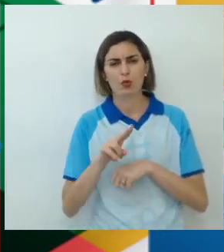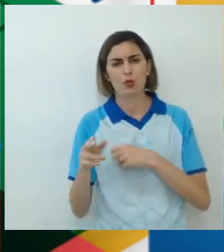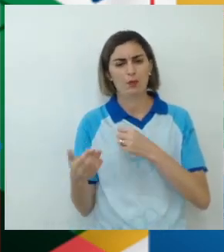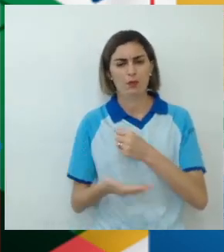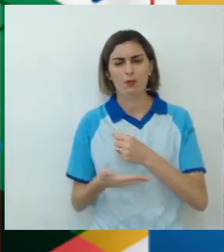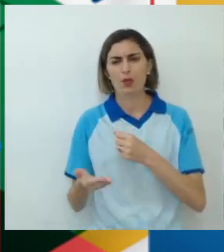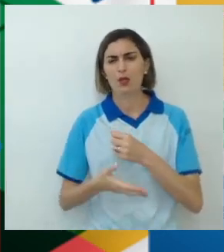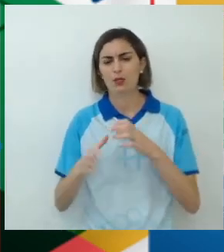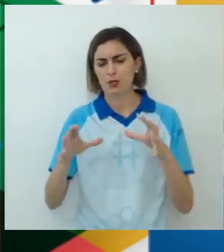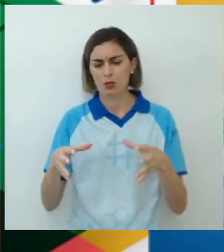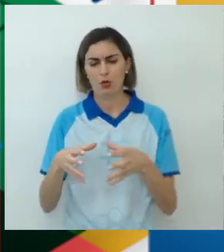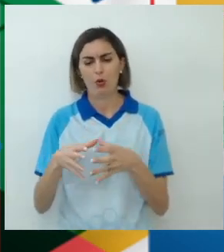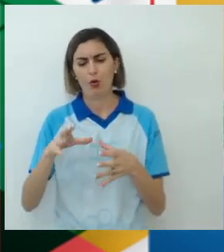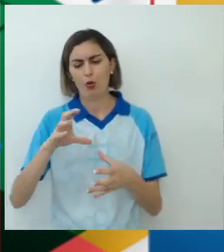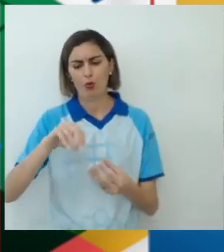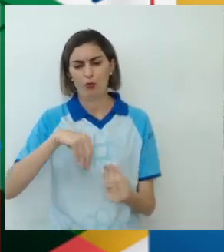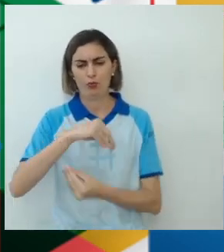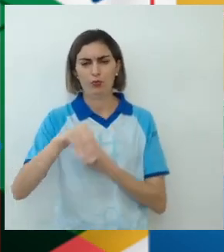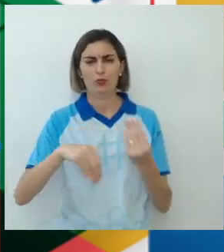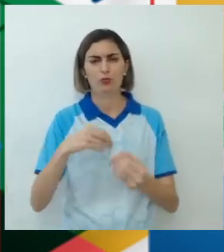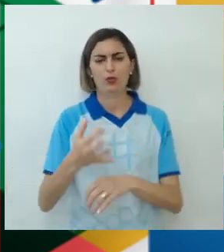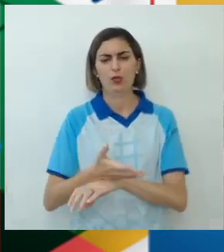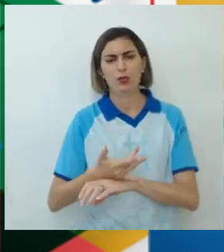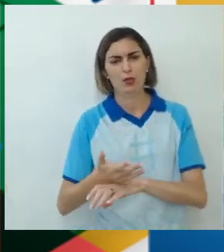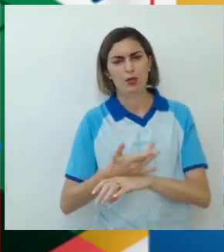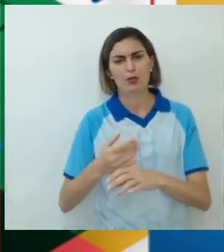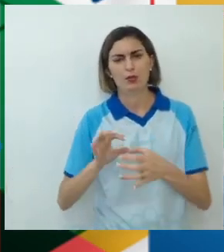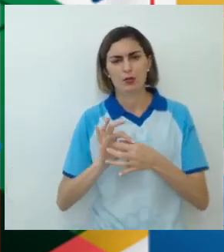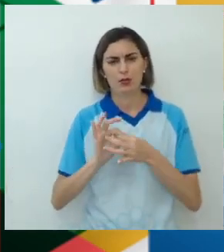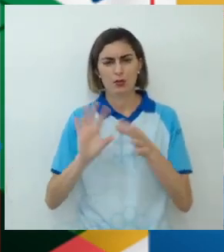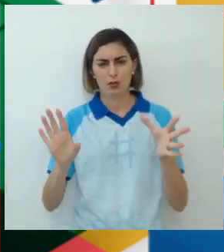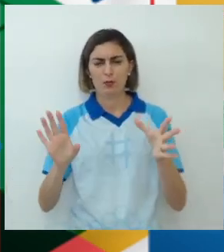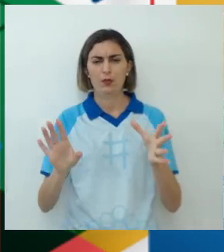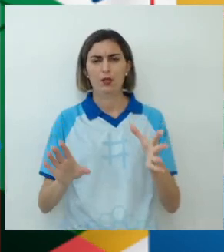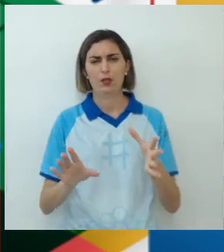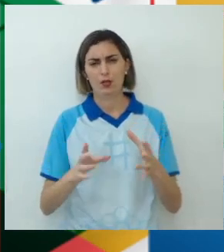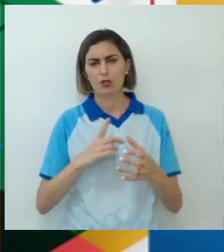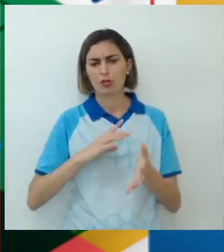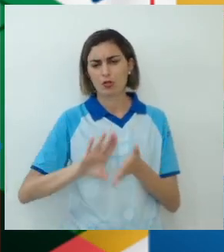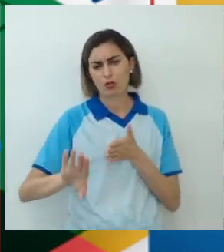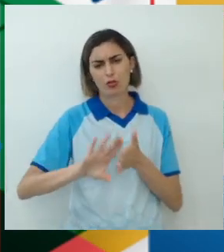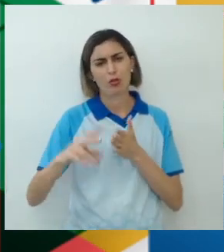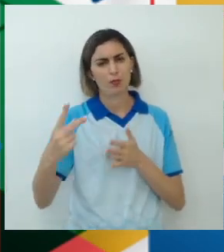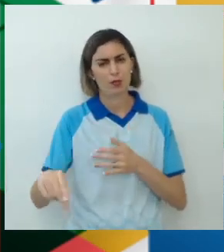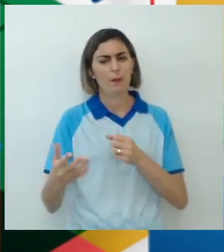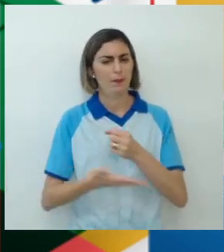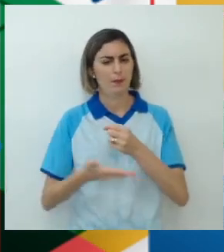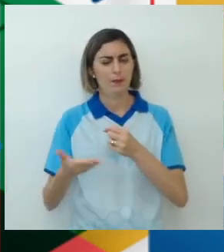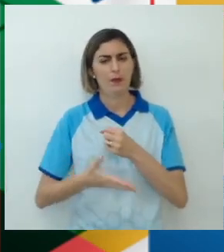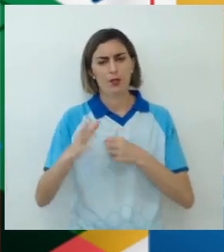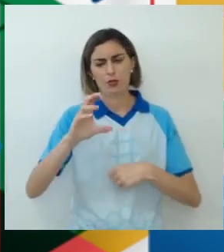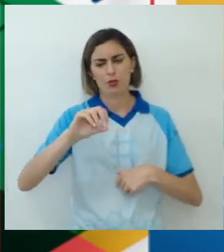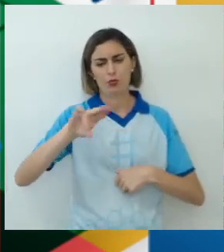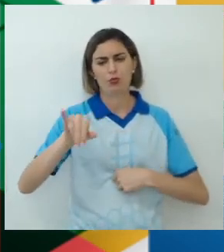base conjugada. Todo ácido, ao liberar H+, o que sobra dele é a base conjugada. Toda